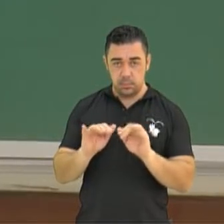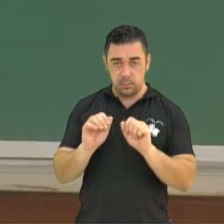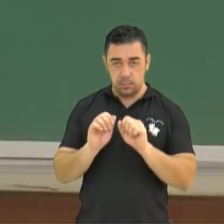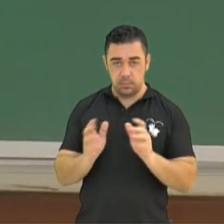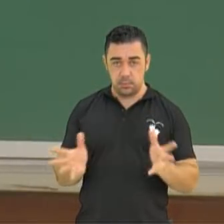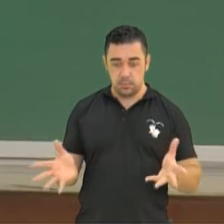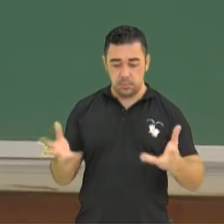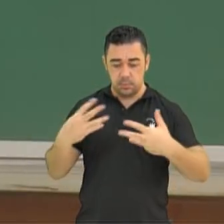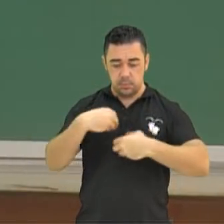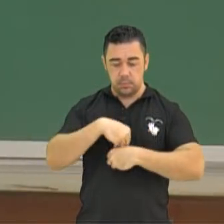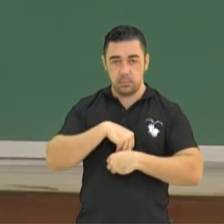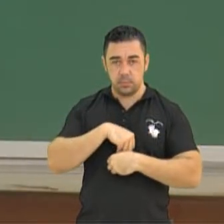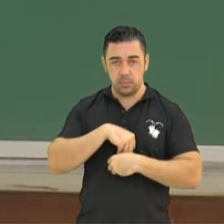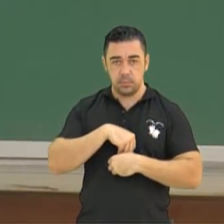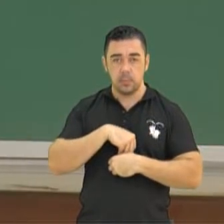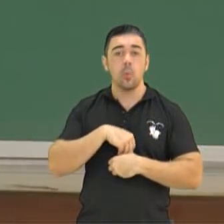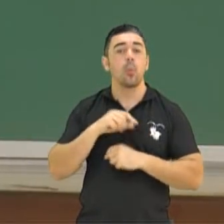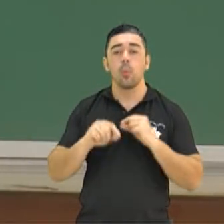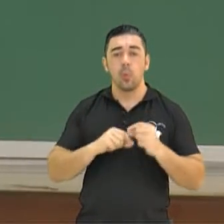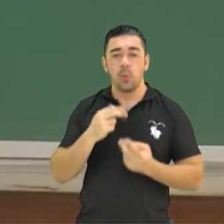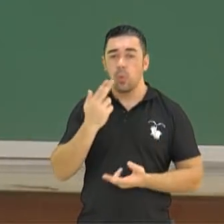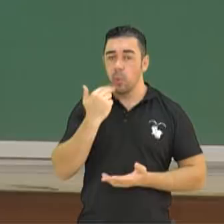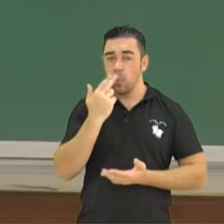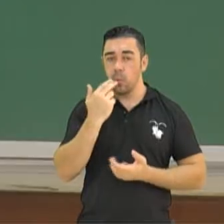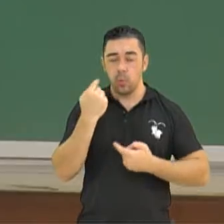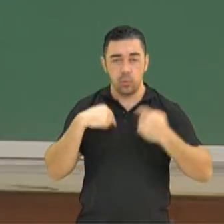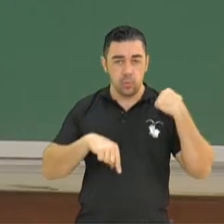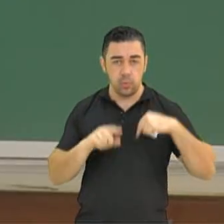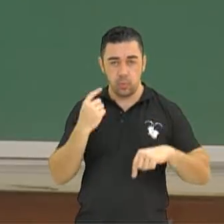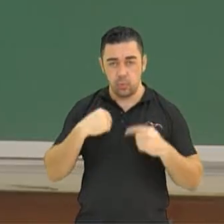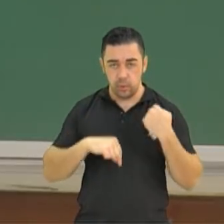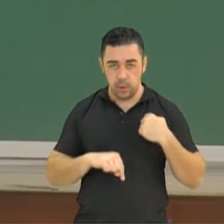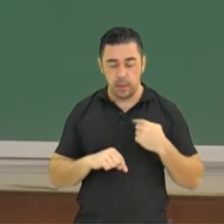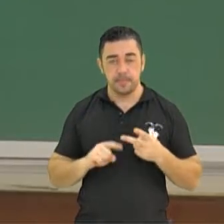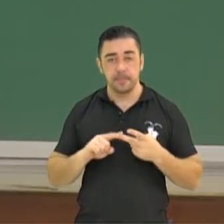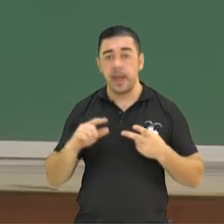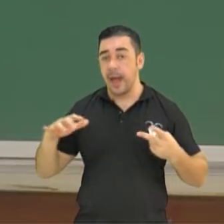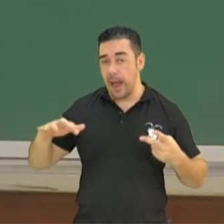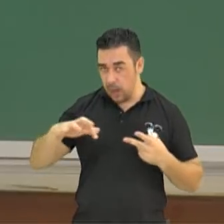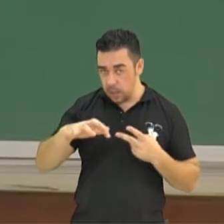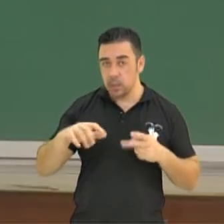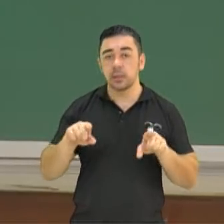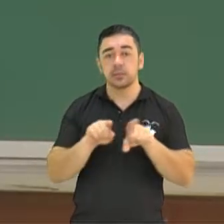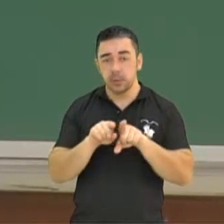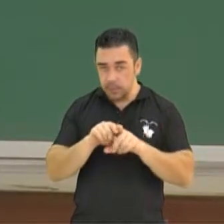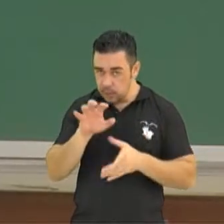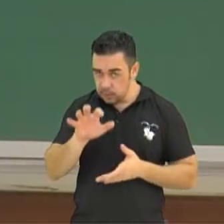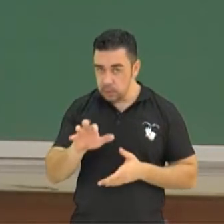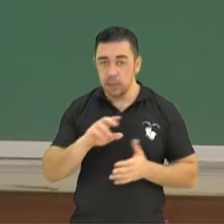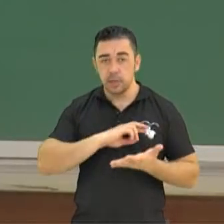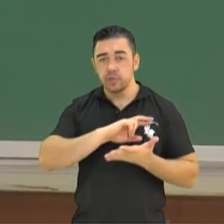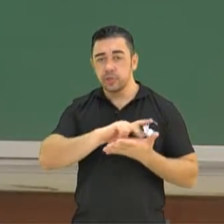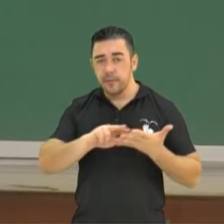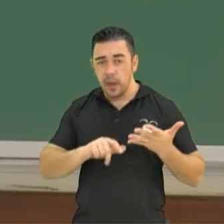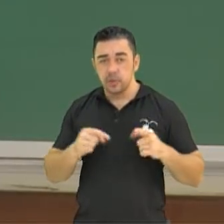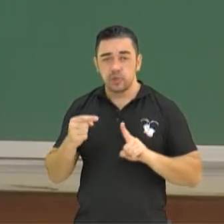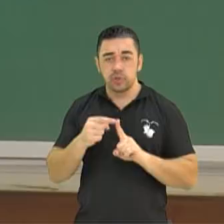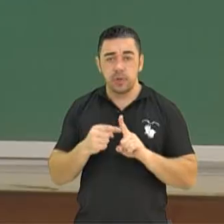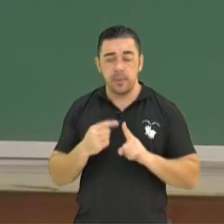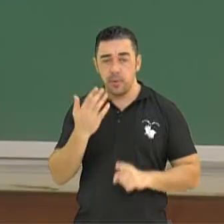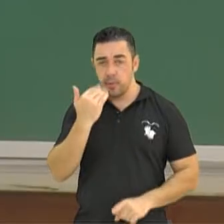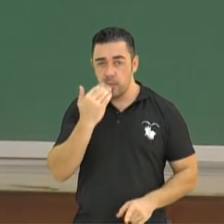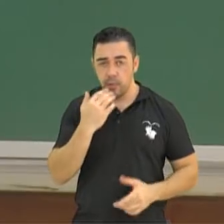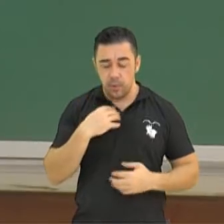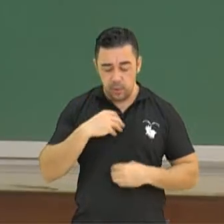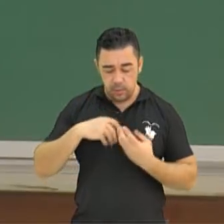só coloca para dentro de volta os nutrientes. A aranha faz isso também, tá? Então, a gente tem diferentes tipos de digestão.